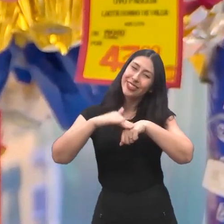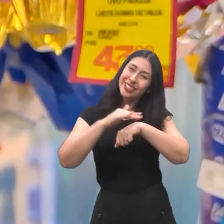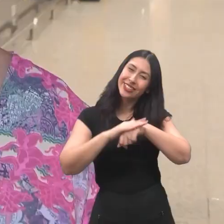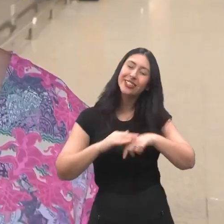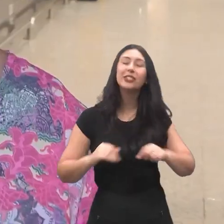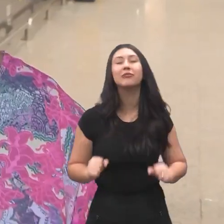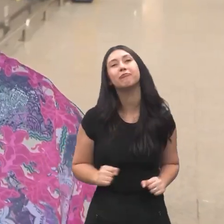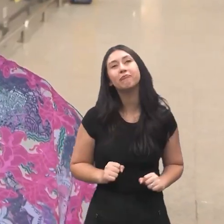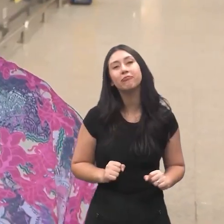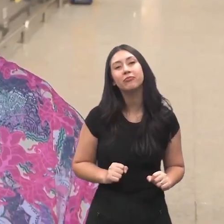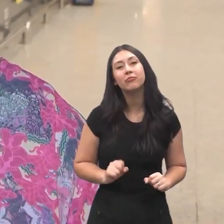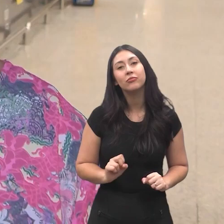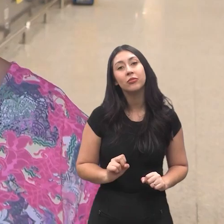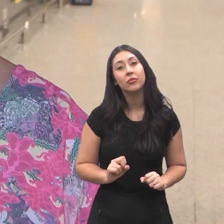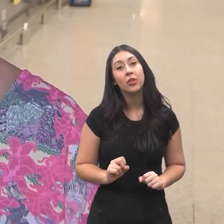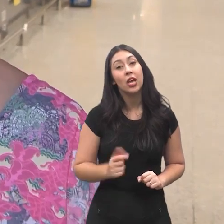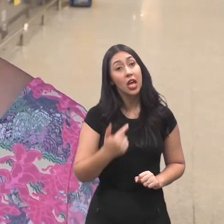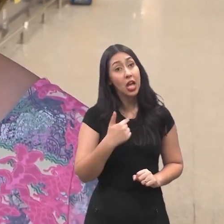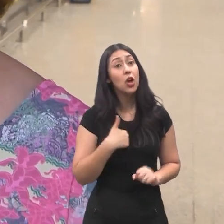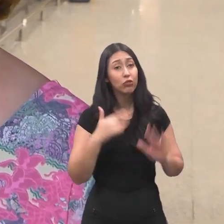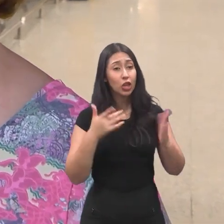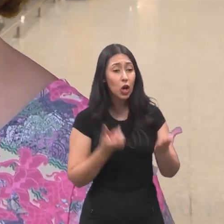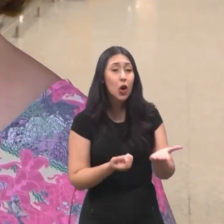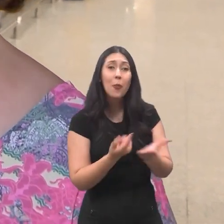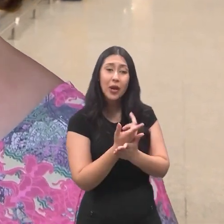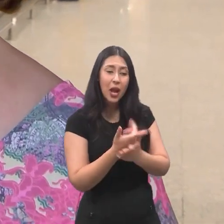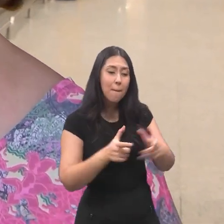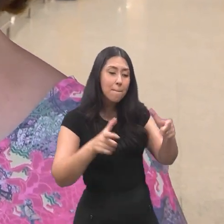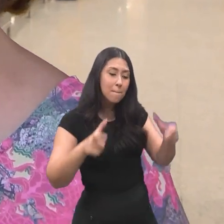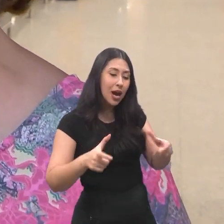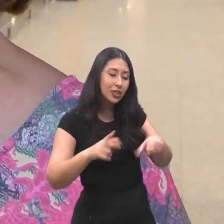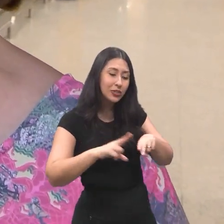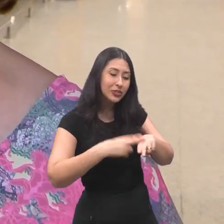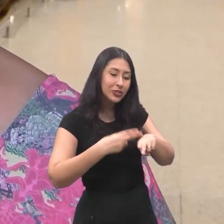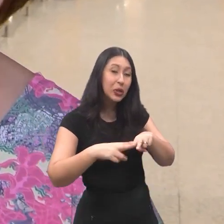carinho. Olha, ou terminar de fazer, porque eu já até comprei uma barra,